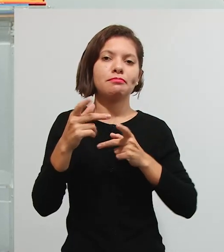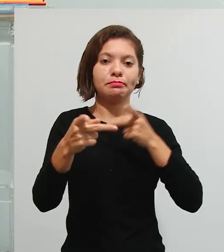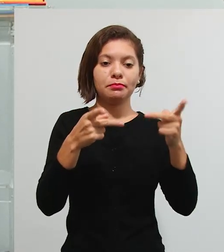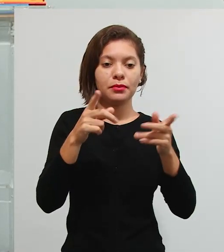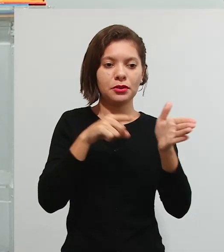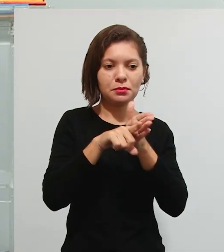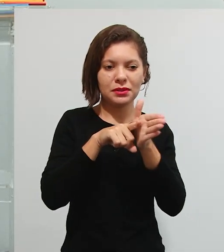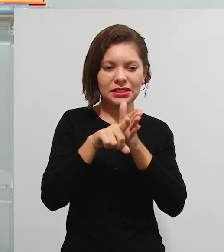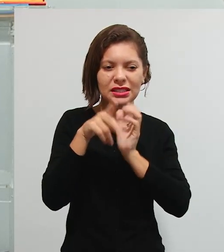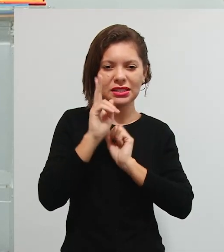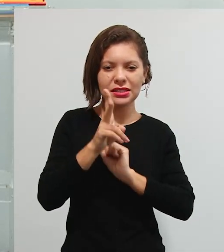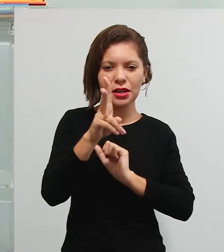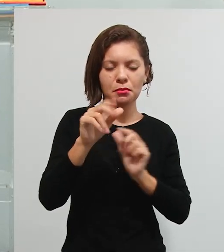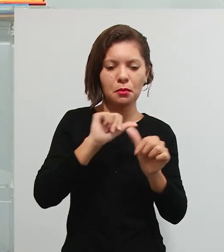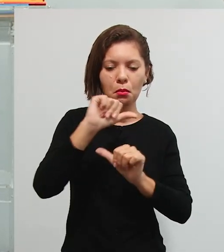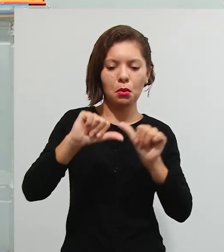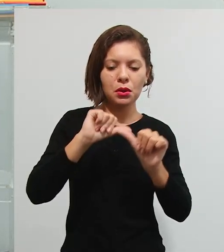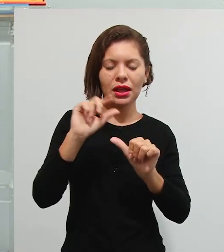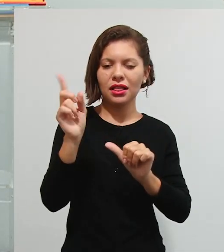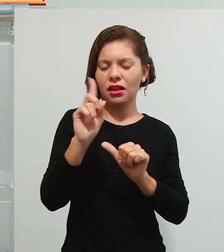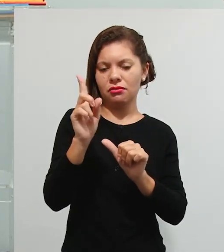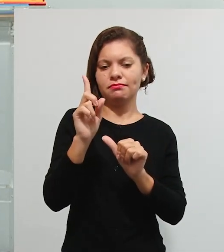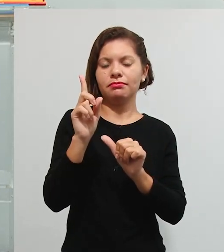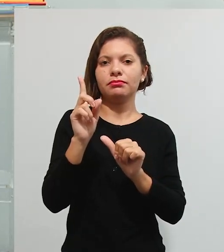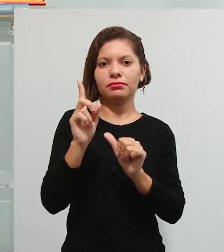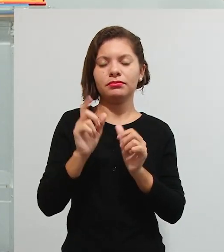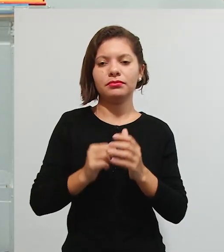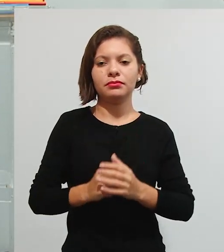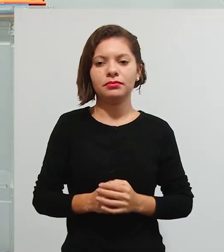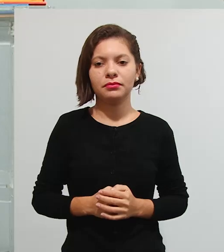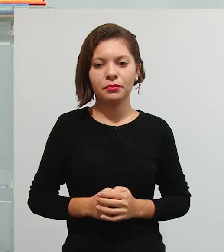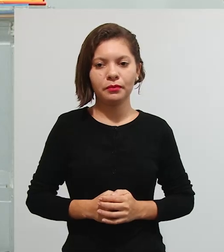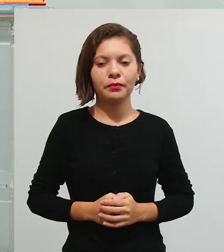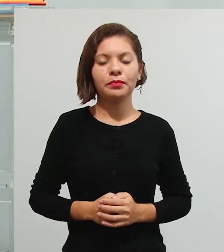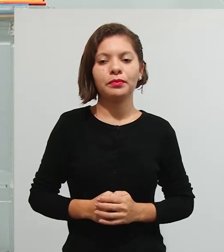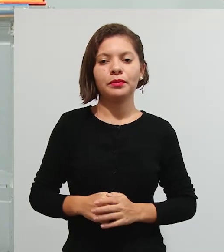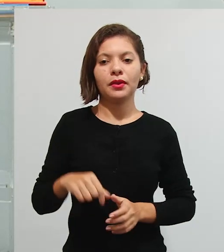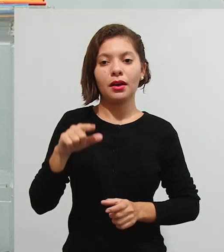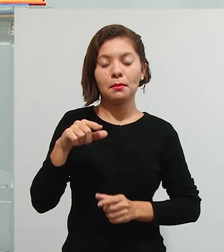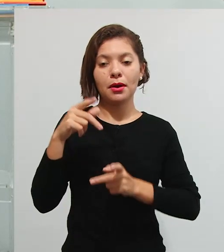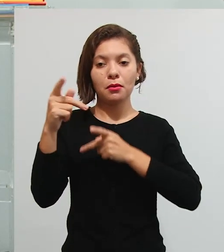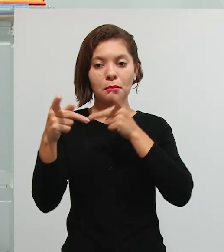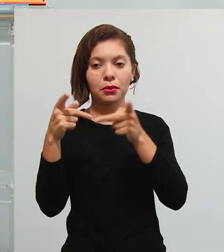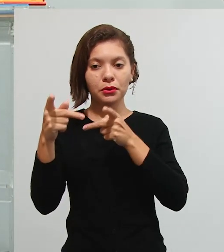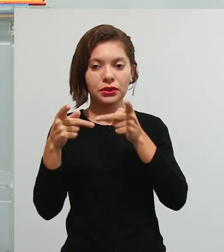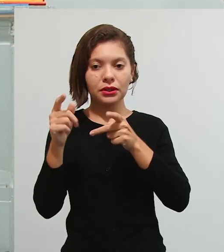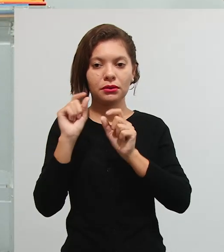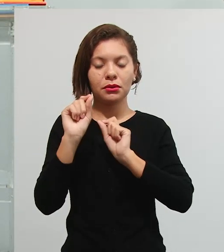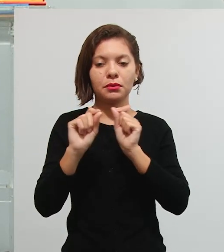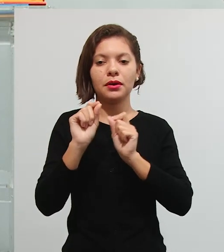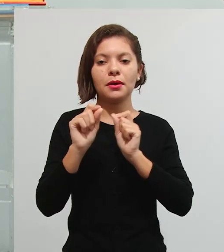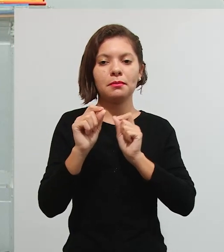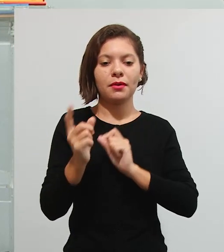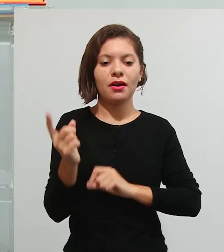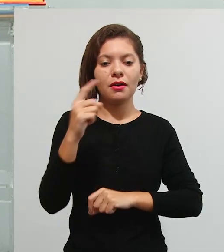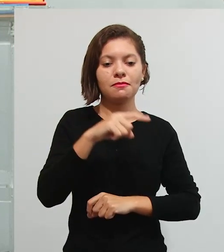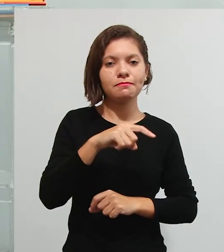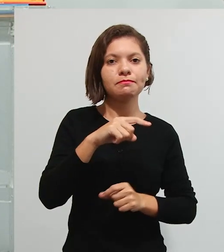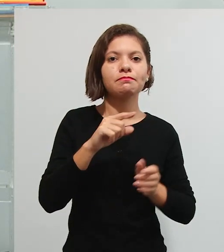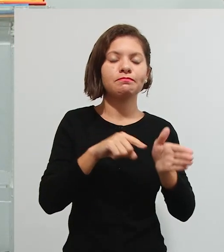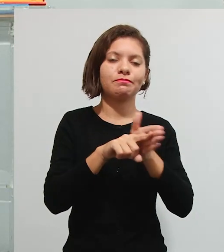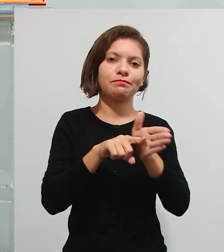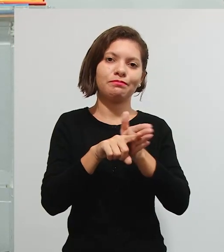escola seja e esteja a favor destas que são o futuro da humanidade e que nós